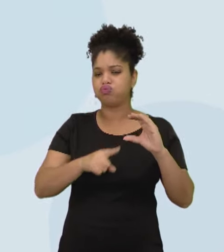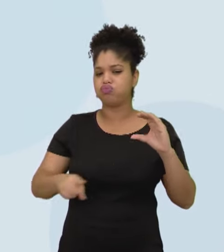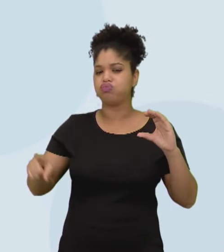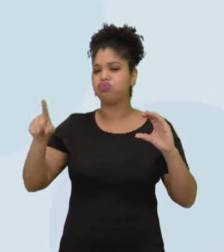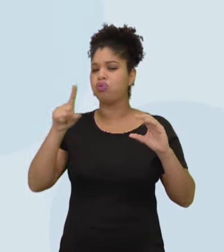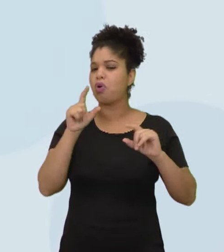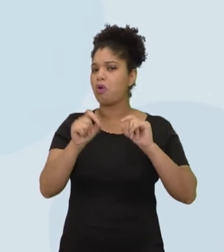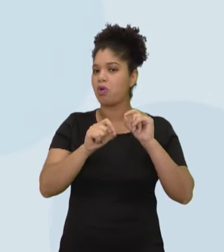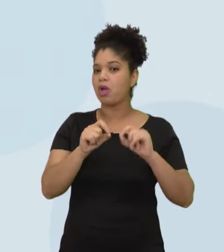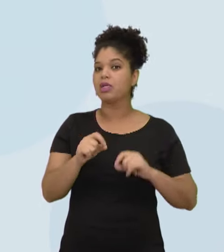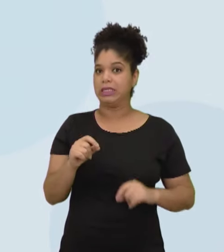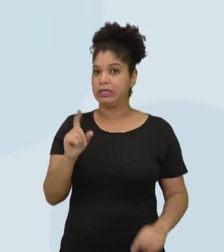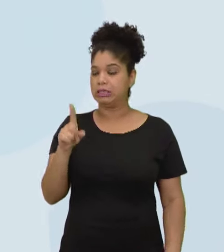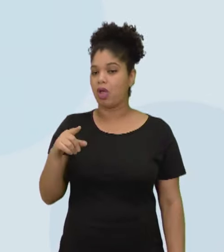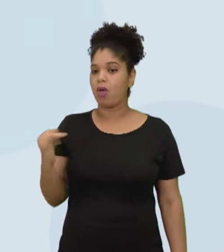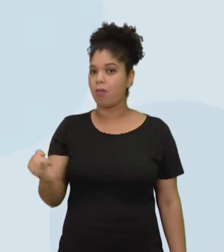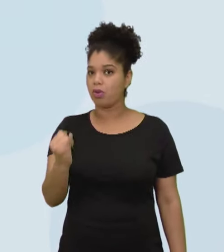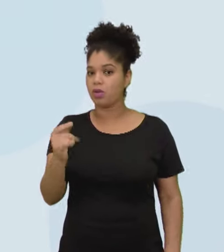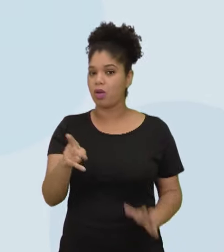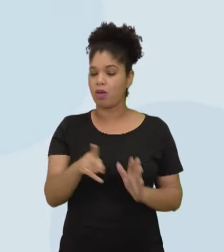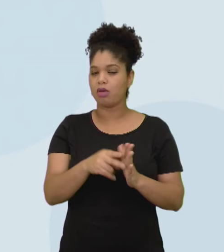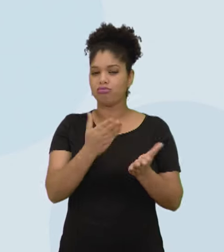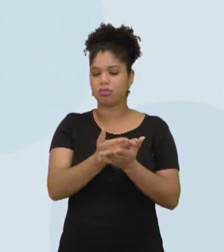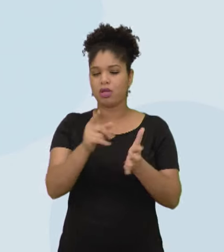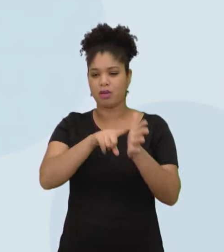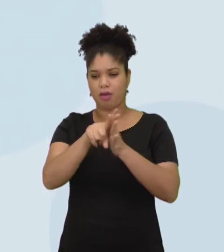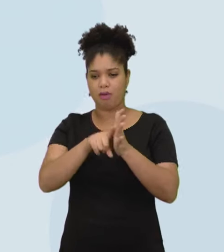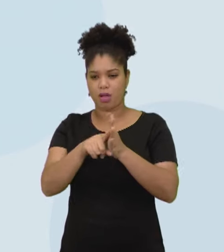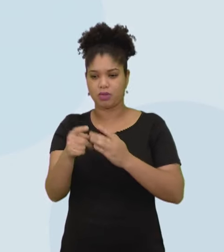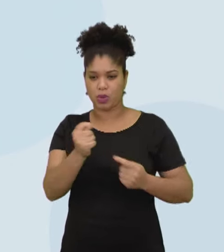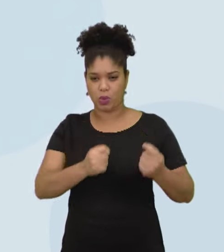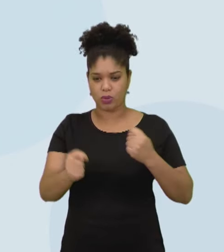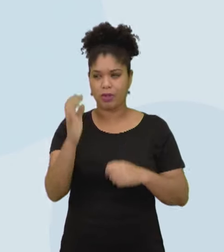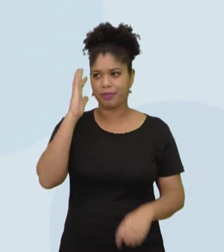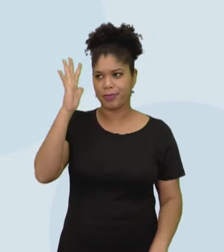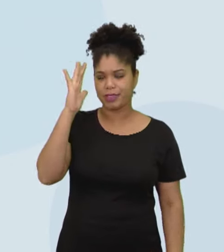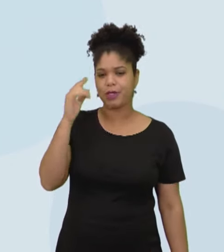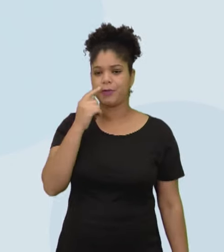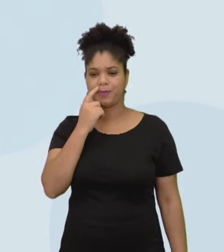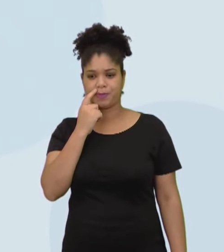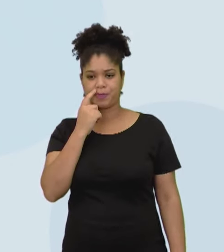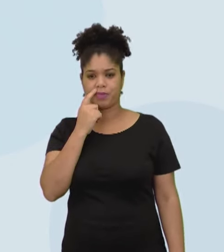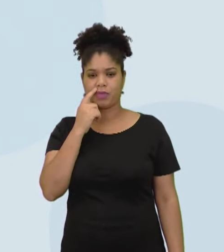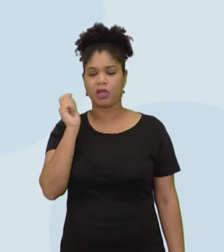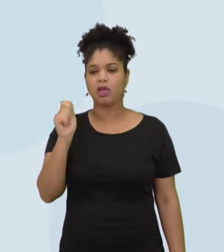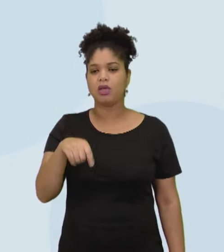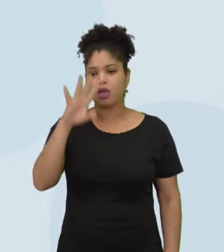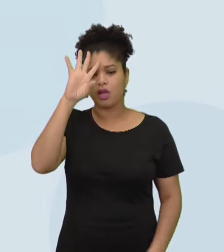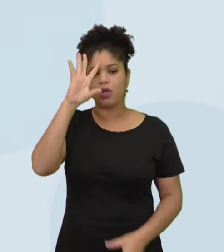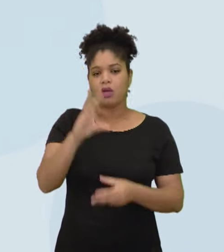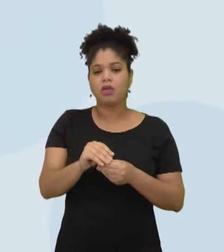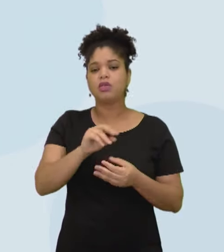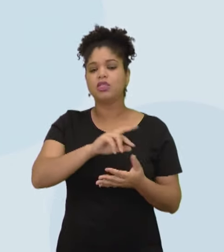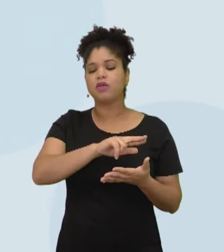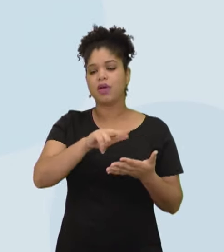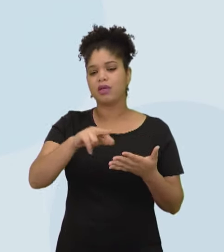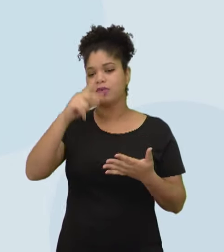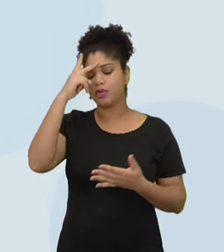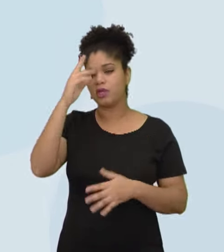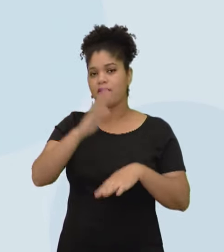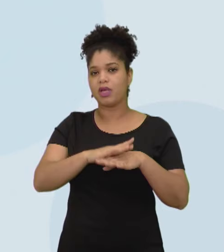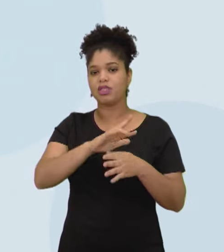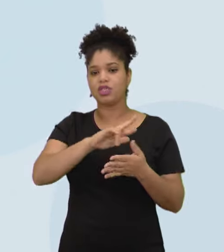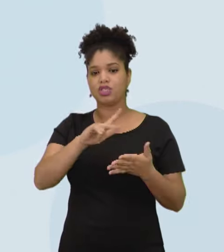assim extremamente importante dentro do estudo econômico. Então pensa assim, ó, economia pode ser resumida a muitas pessoas realizando